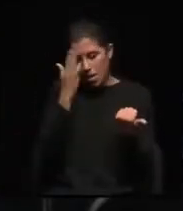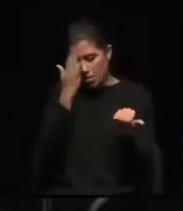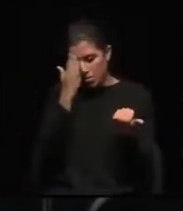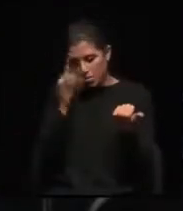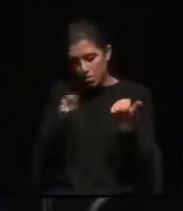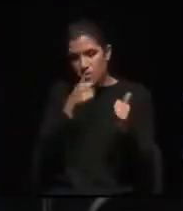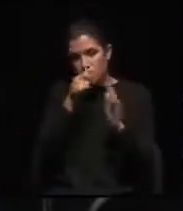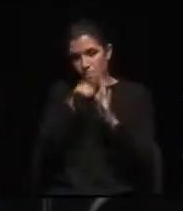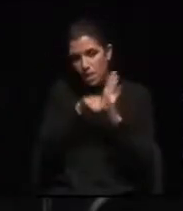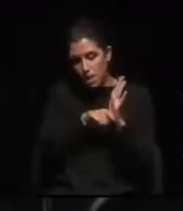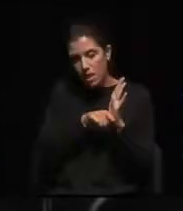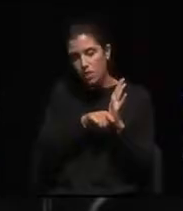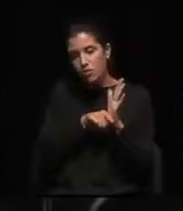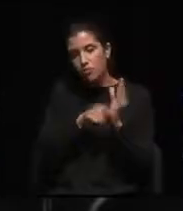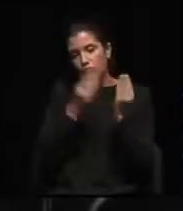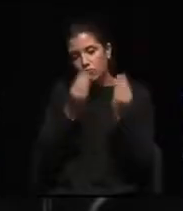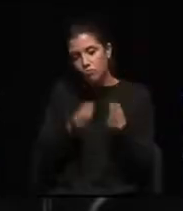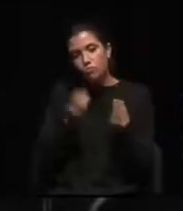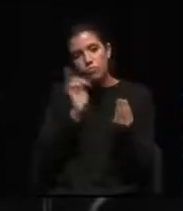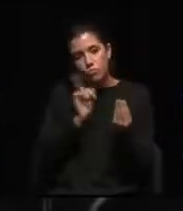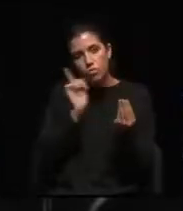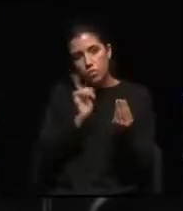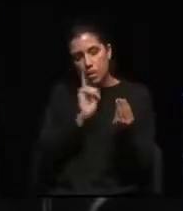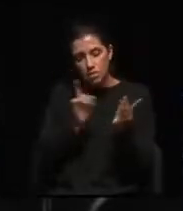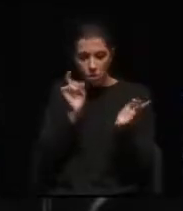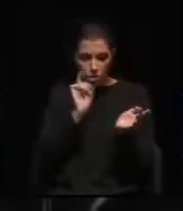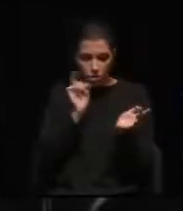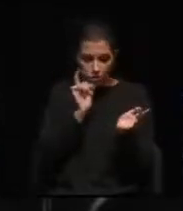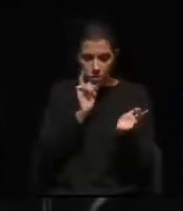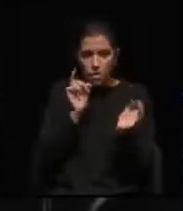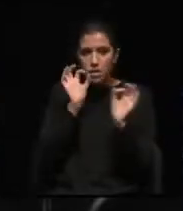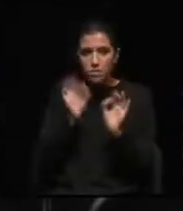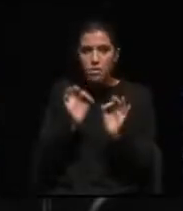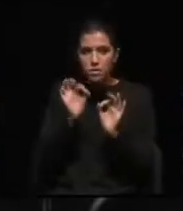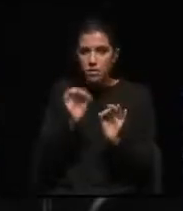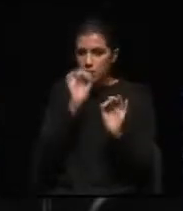que estas medidas serão um contributo muito importante para a defesa e